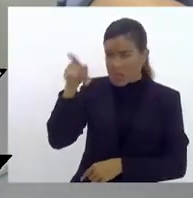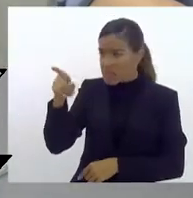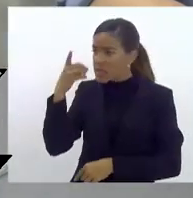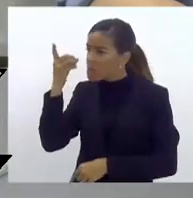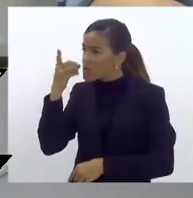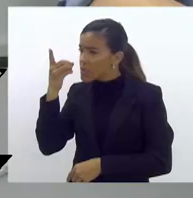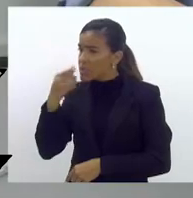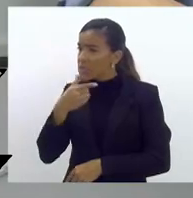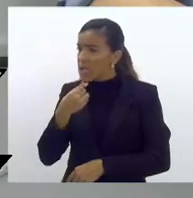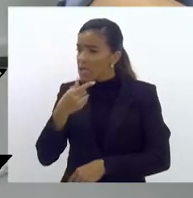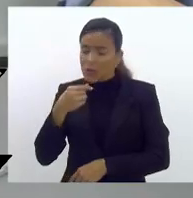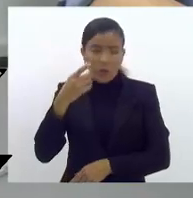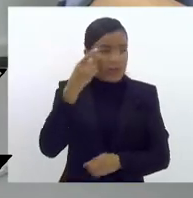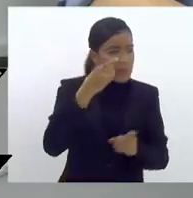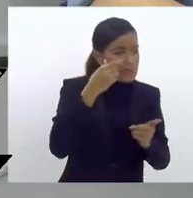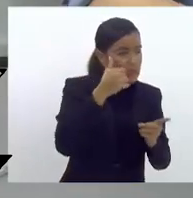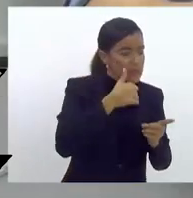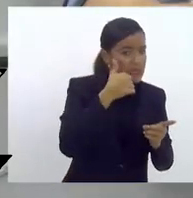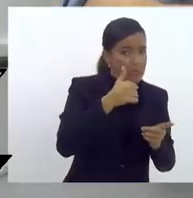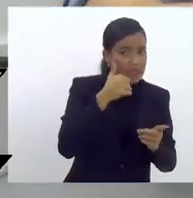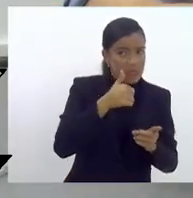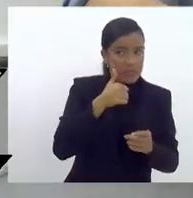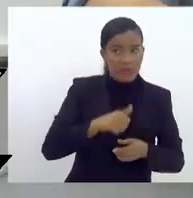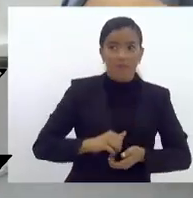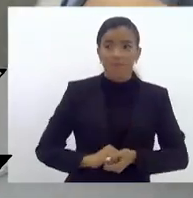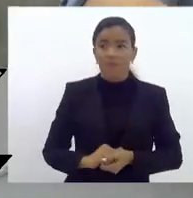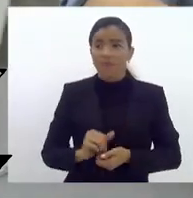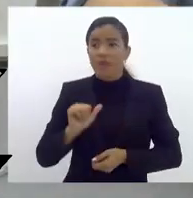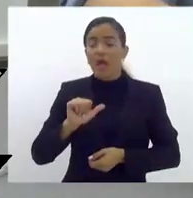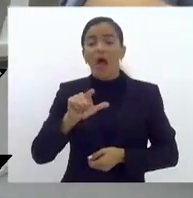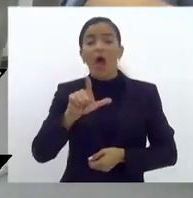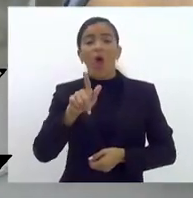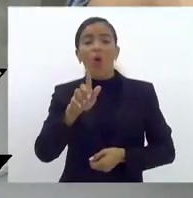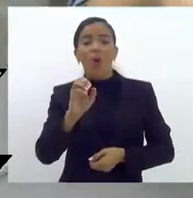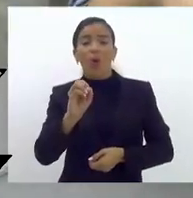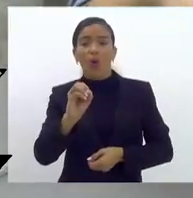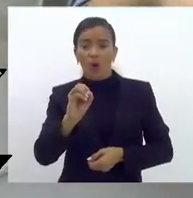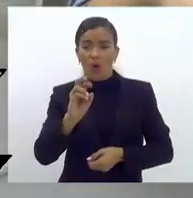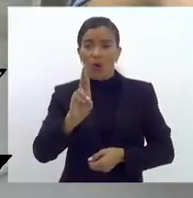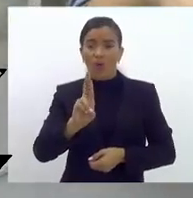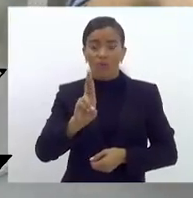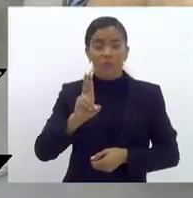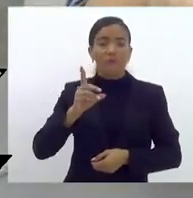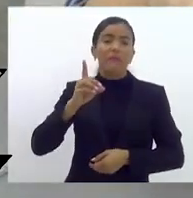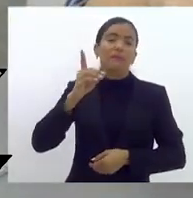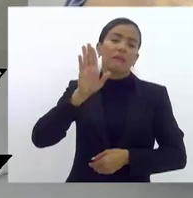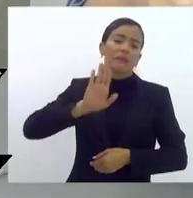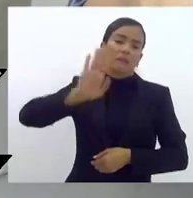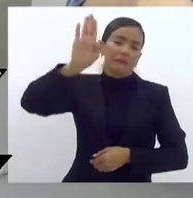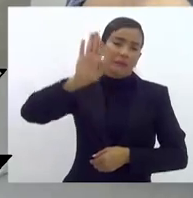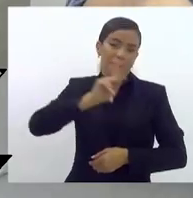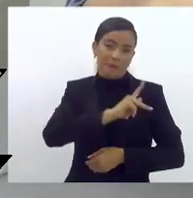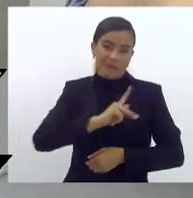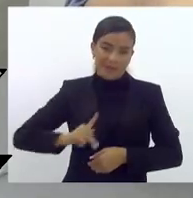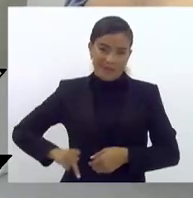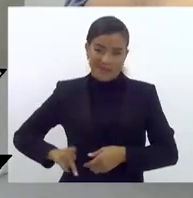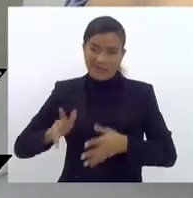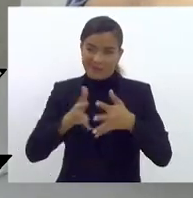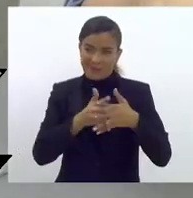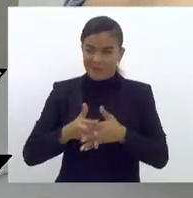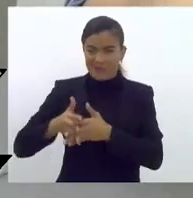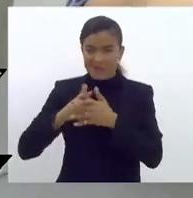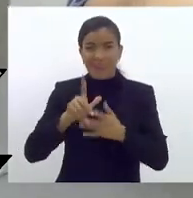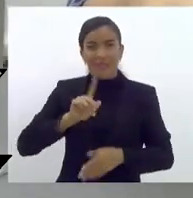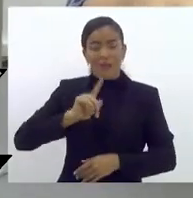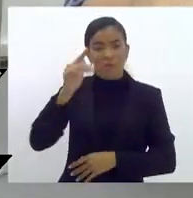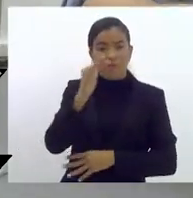deputados da ccj o Algar que concorreu a vice-presidência dos Estados Unidos uma personalidade é uma Fundação